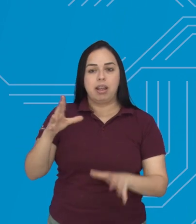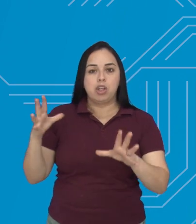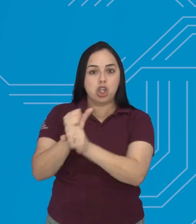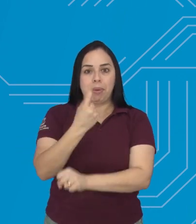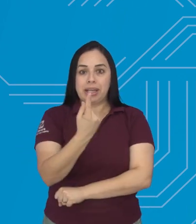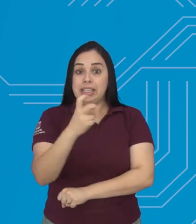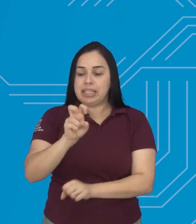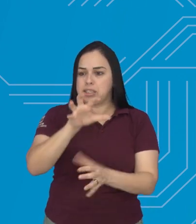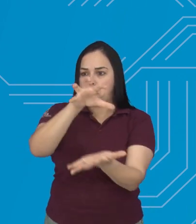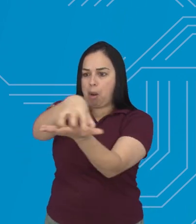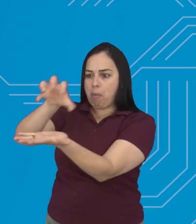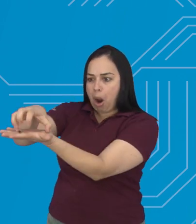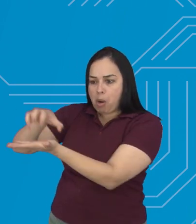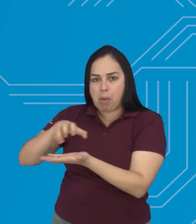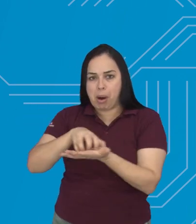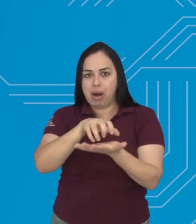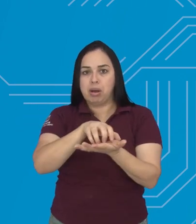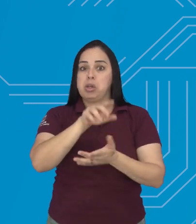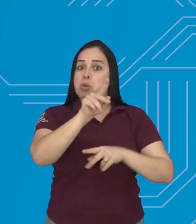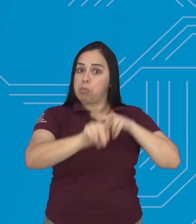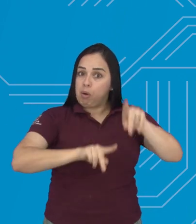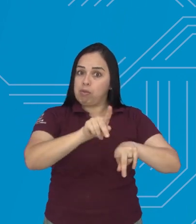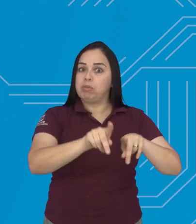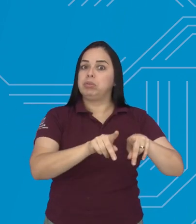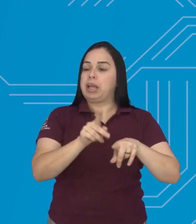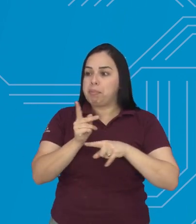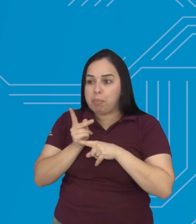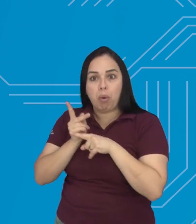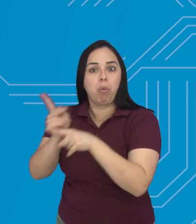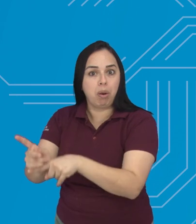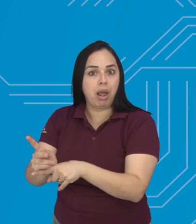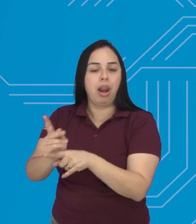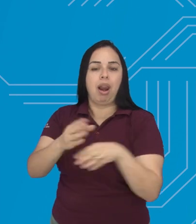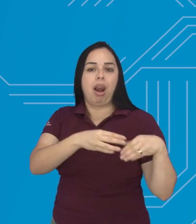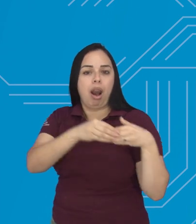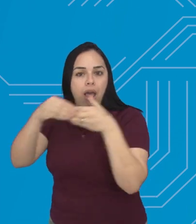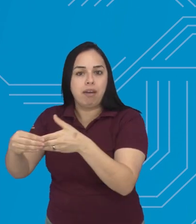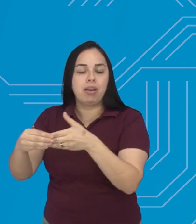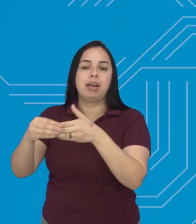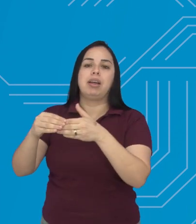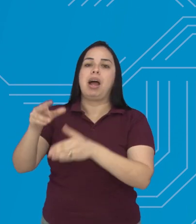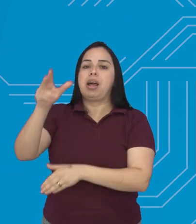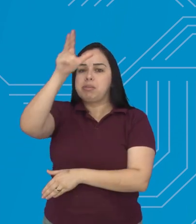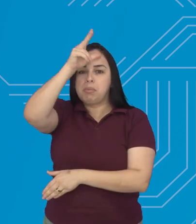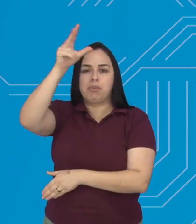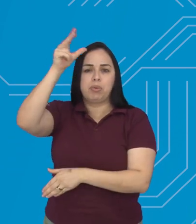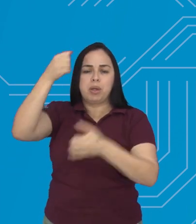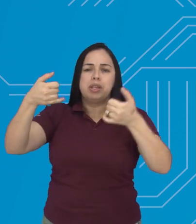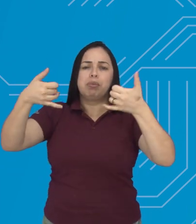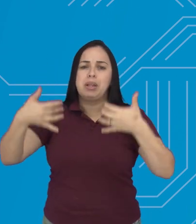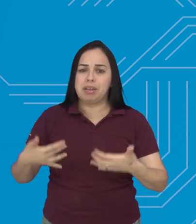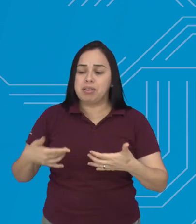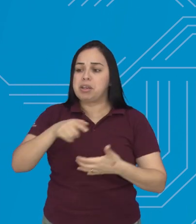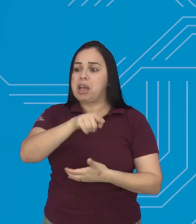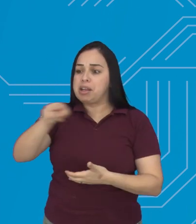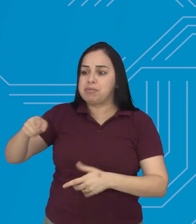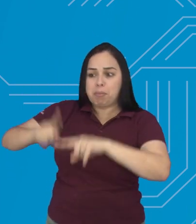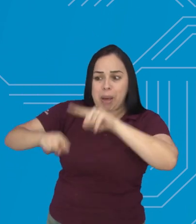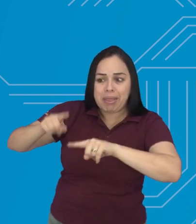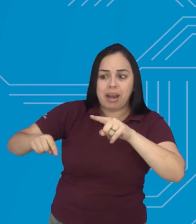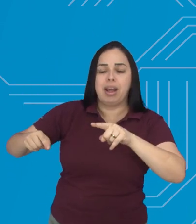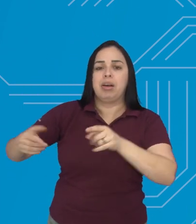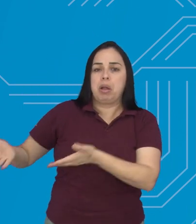de excelência e de formação de família. Esse é um valor que eu sei que você carrega, né? Valor